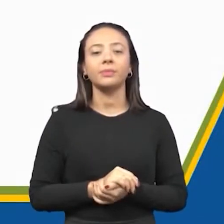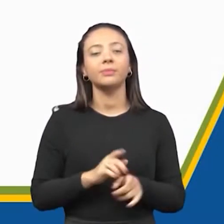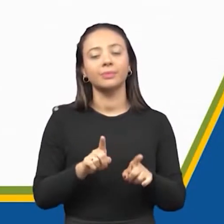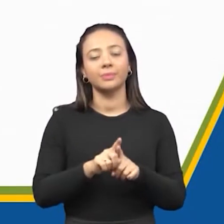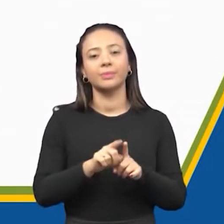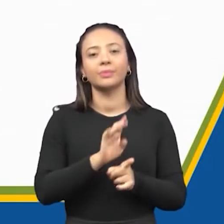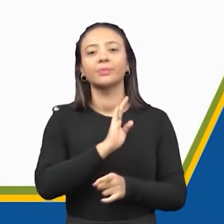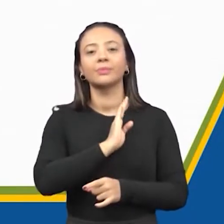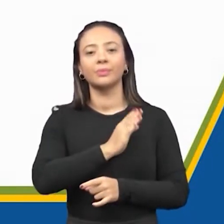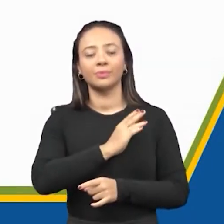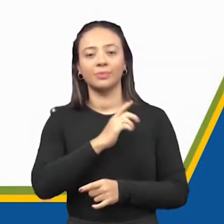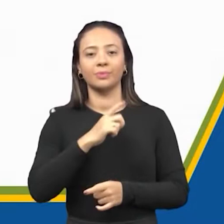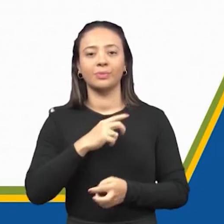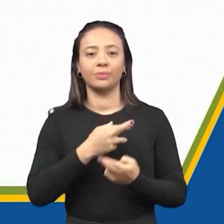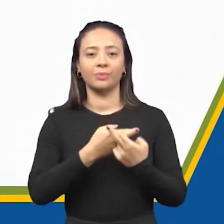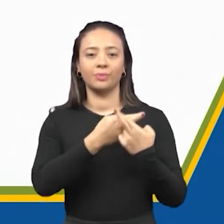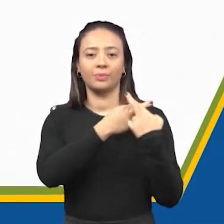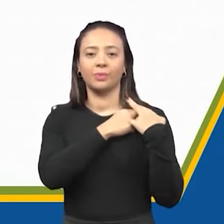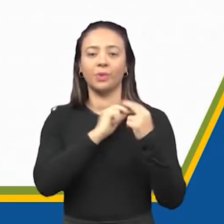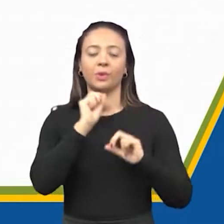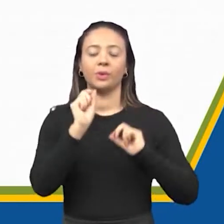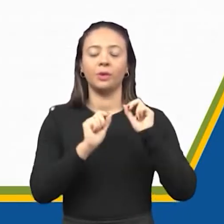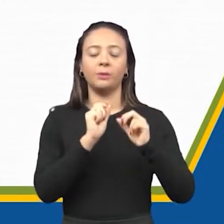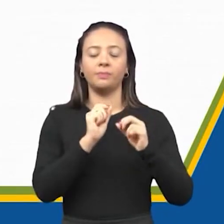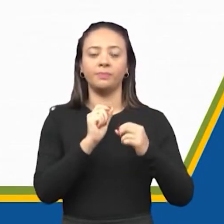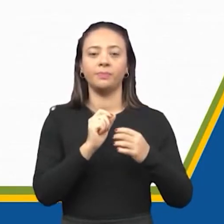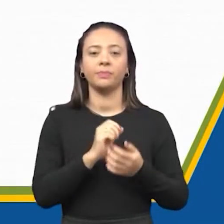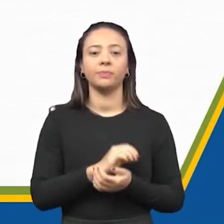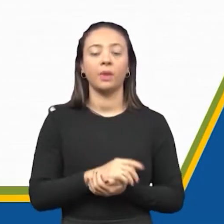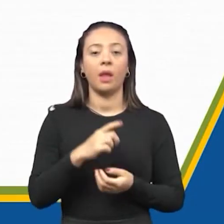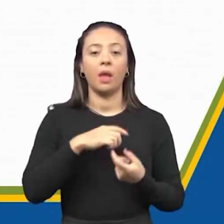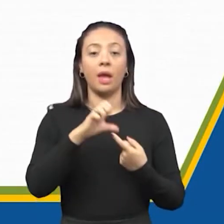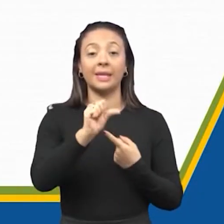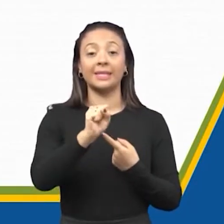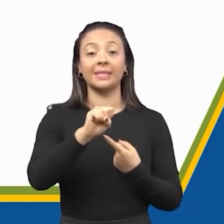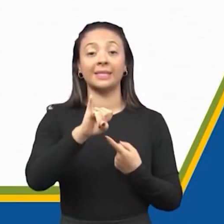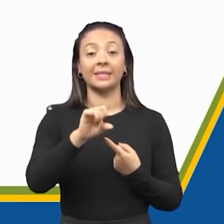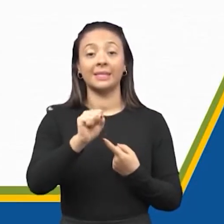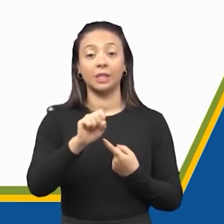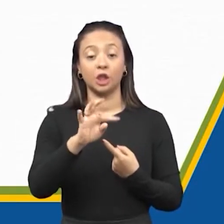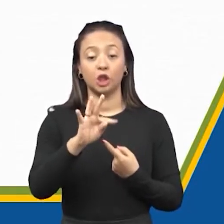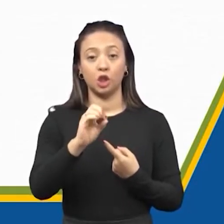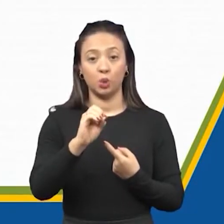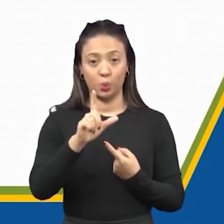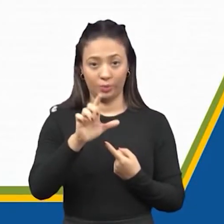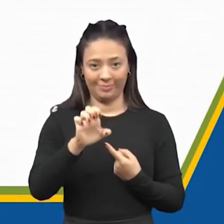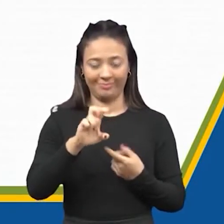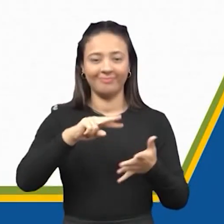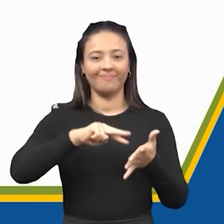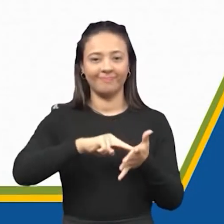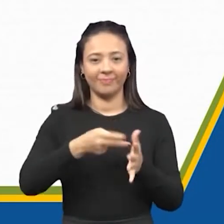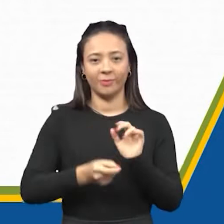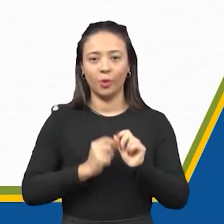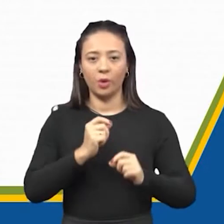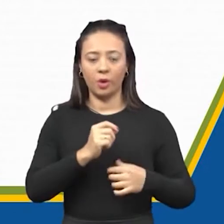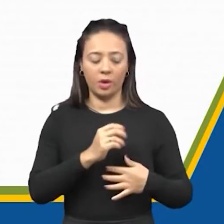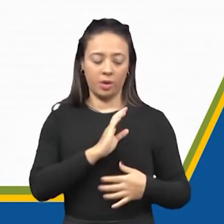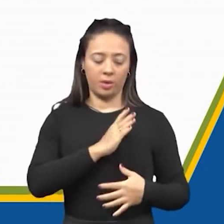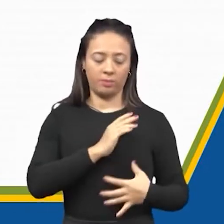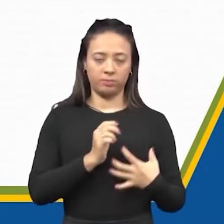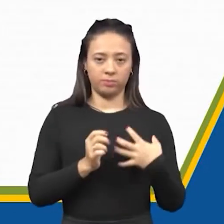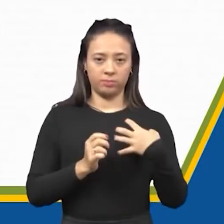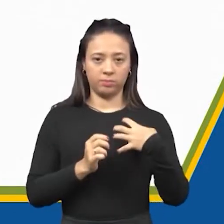responsável pela realização de dois tipos de movimento, a sístole e a diástole. A sístole é um